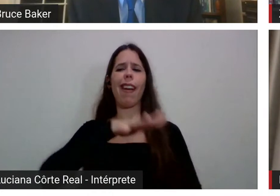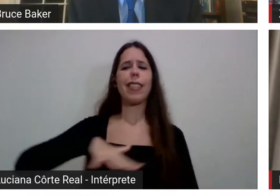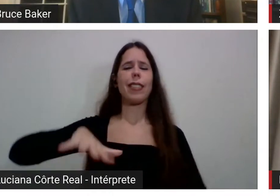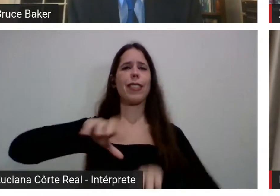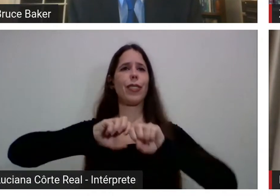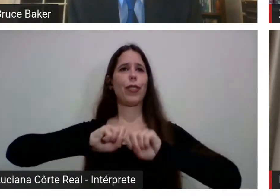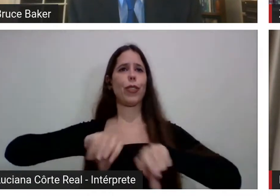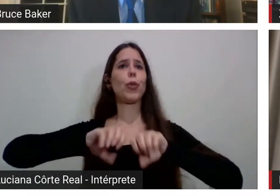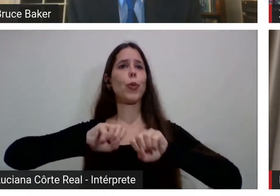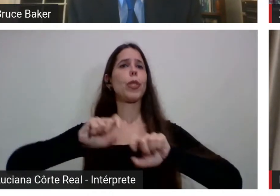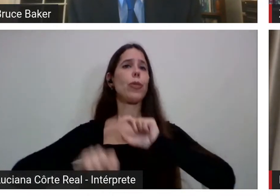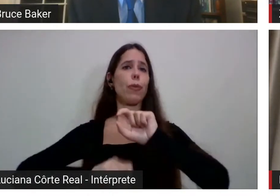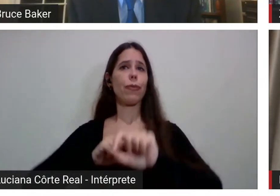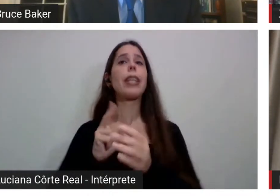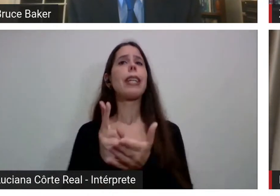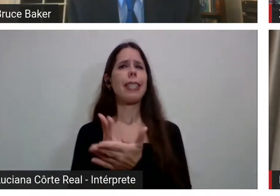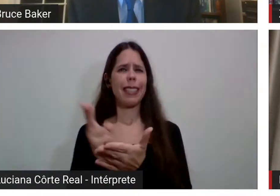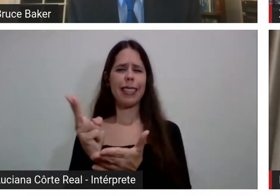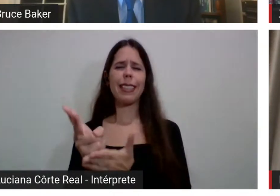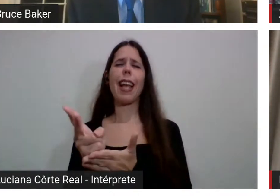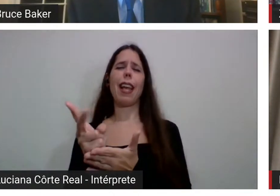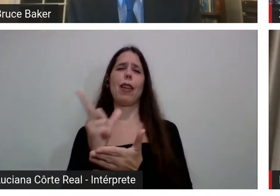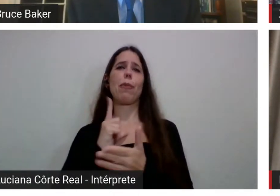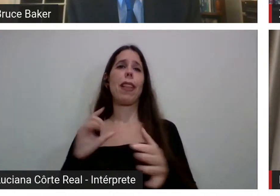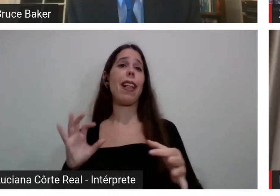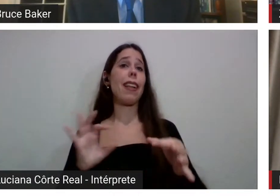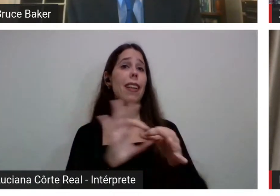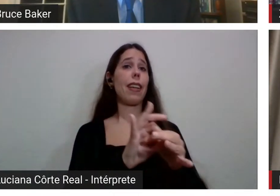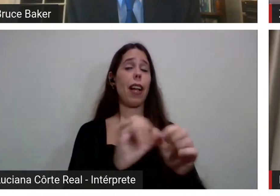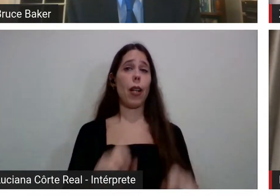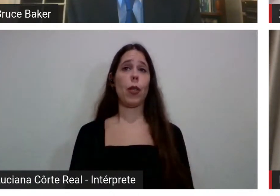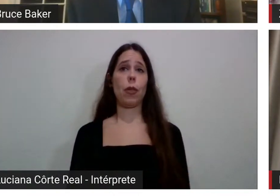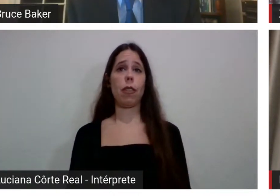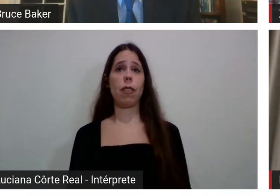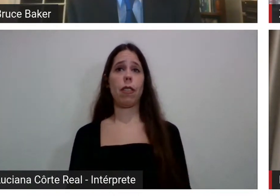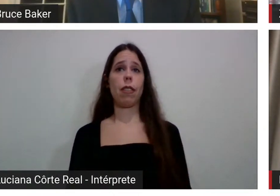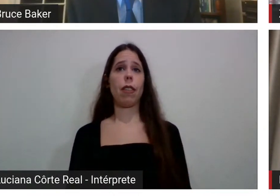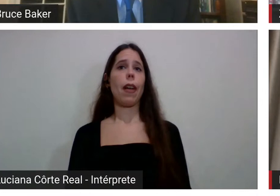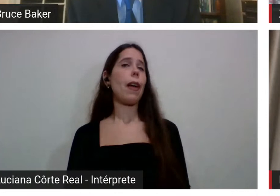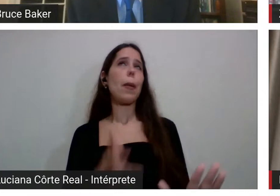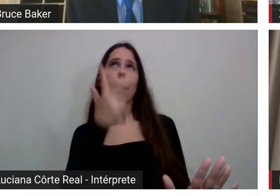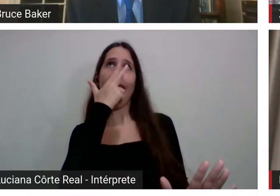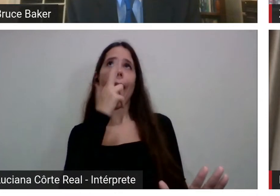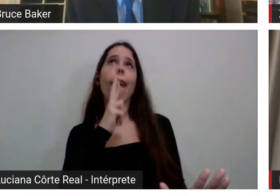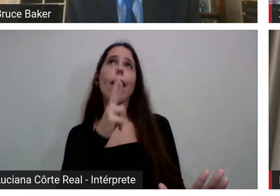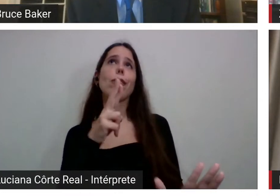sempre vinculados apenas a notas dos estudantes.